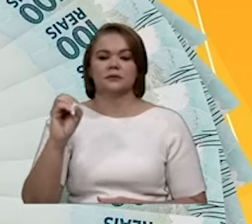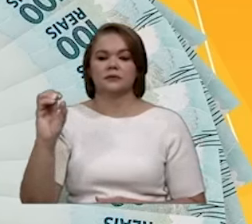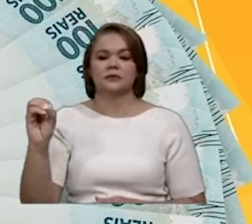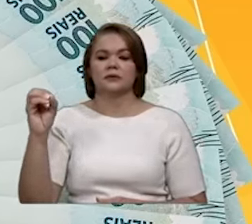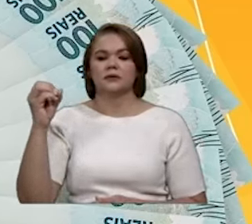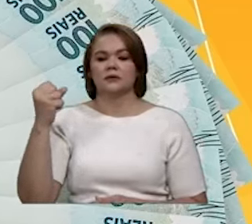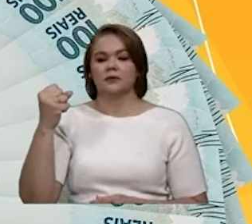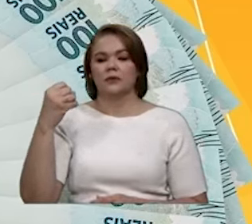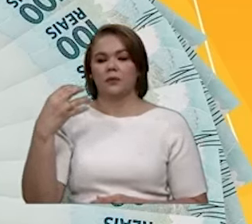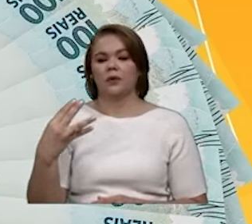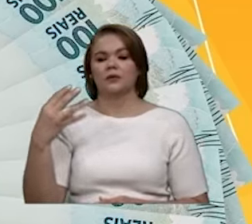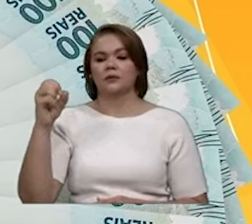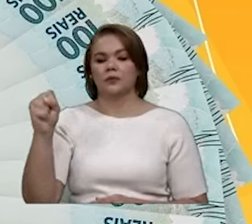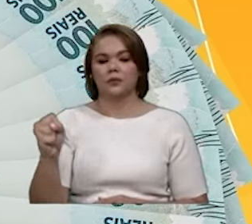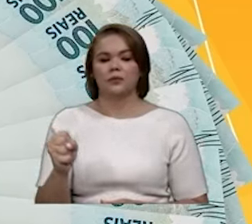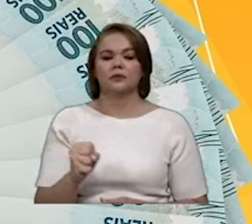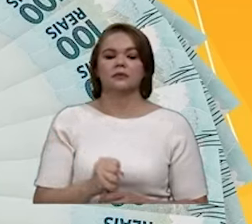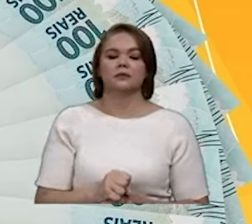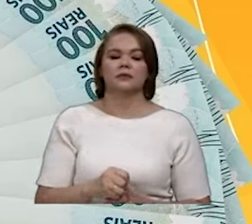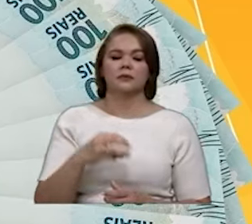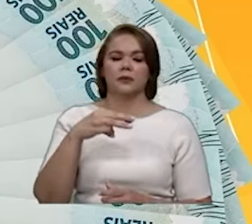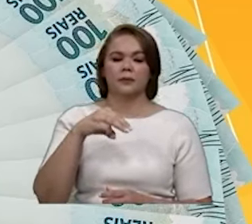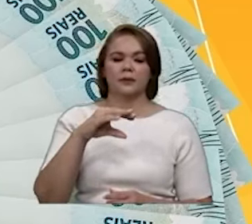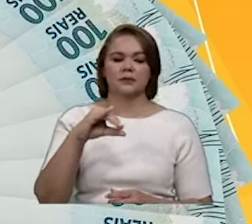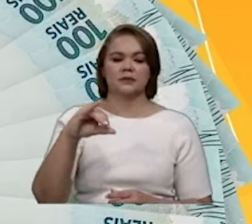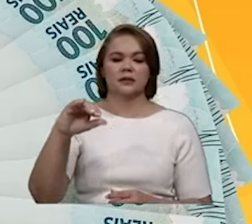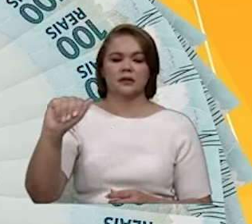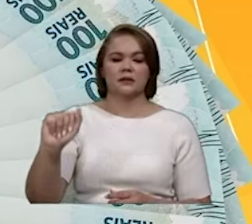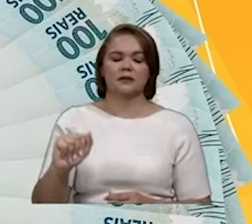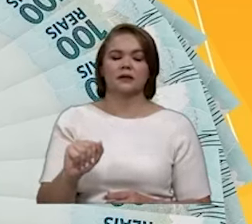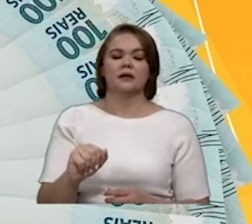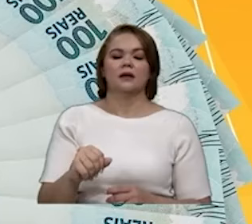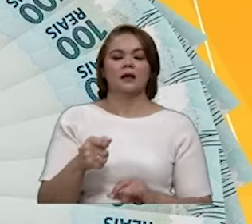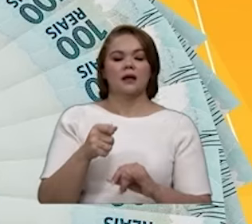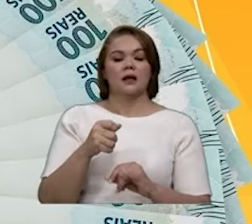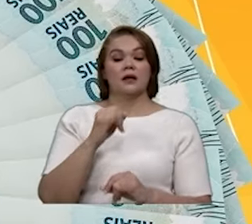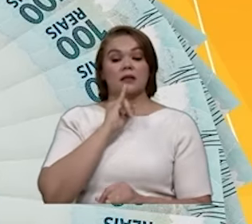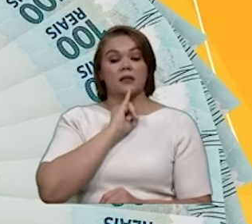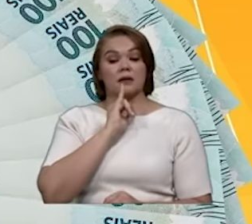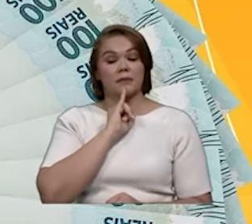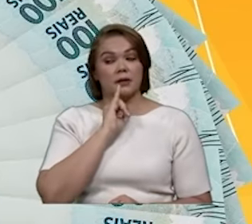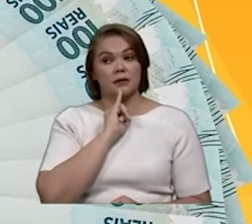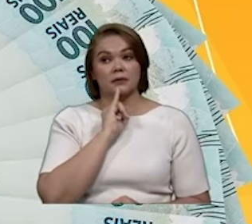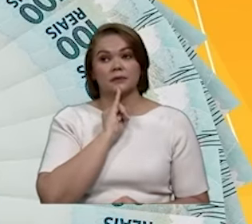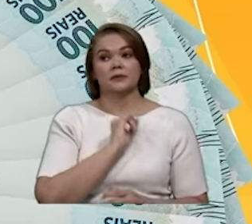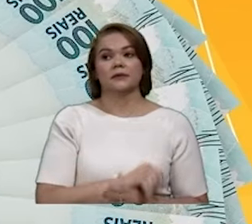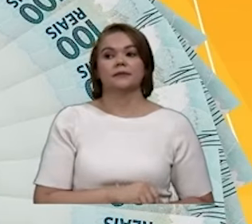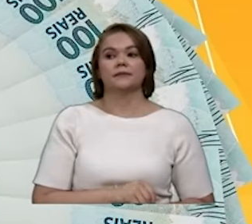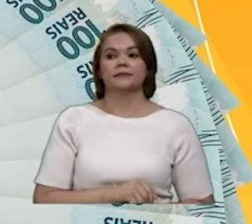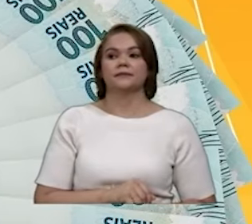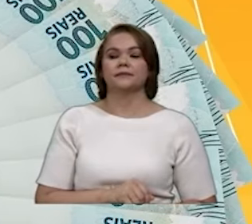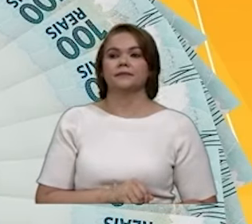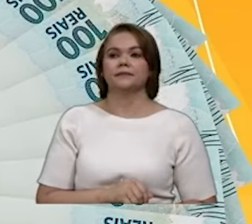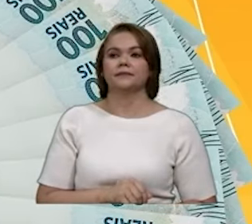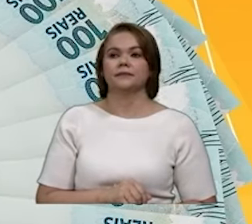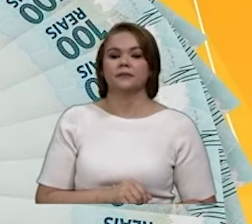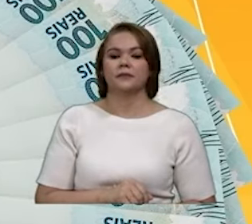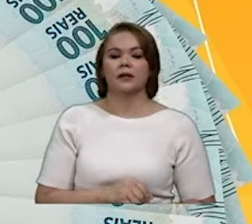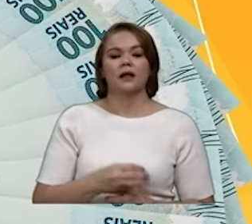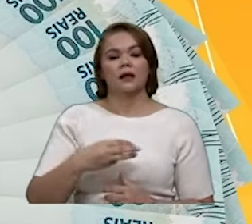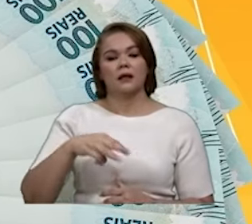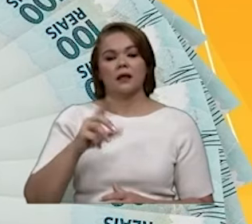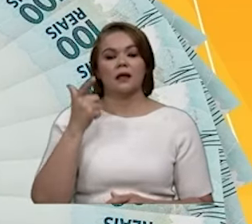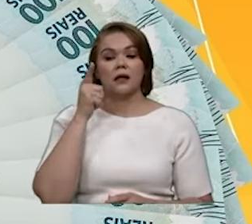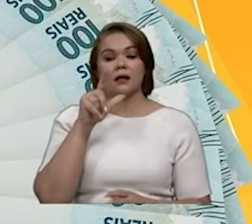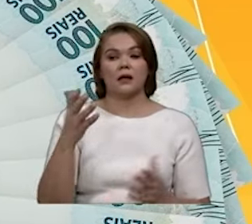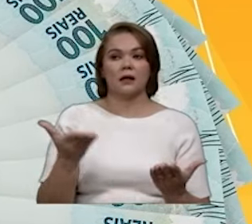02100048, Mercearia São José, Mutirão, Itabaiana, Regional Itabaiana. Ih, que bacana, quem leva